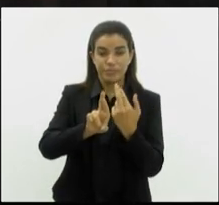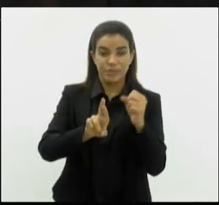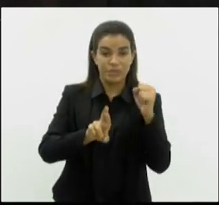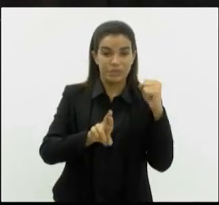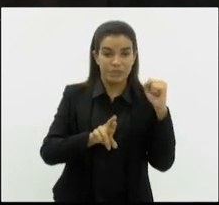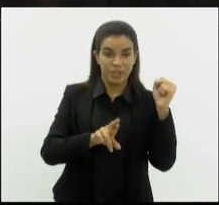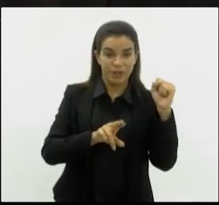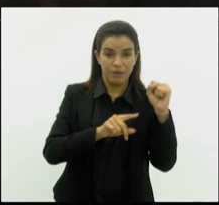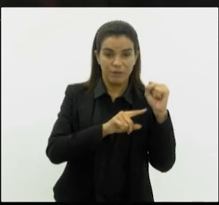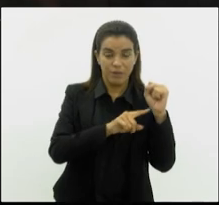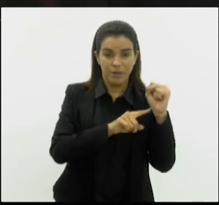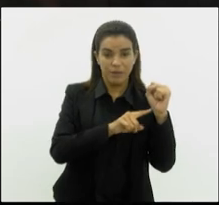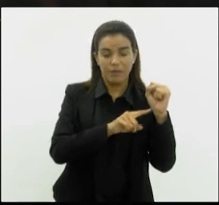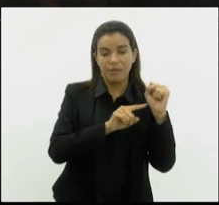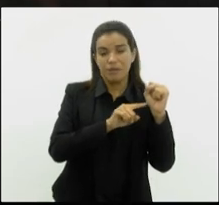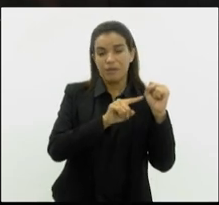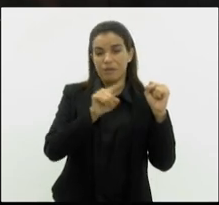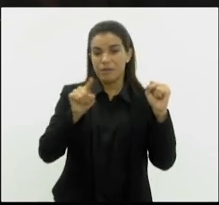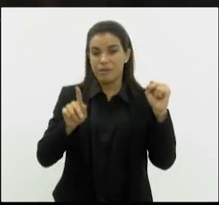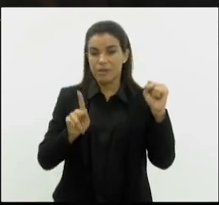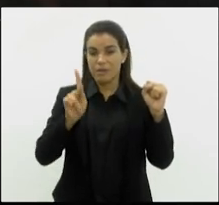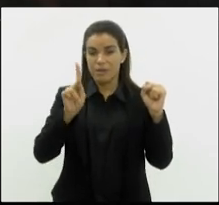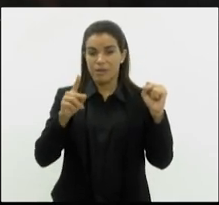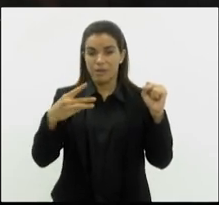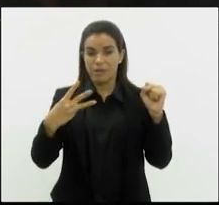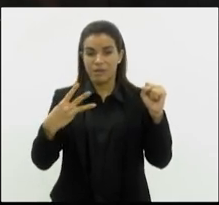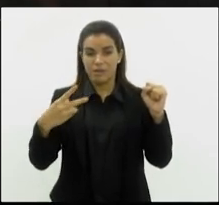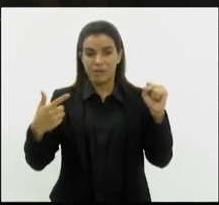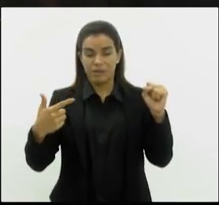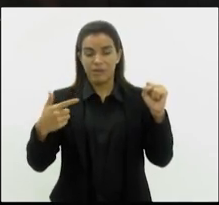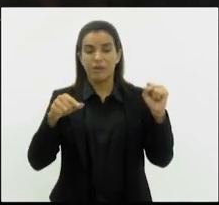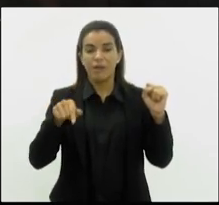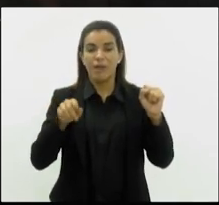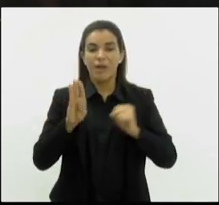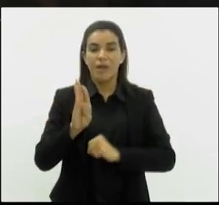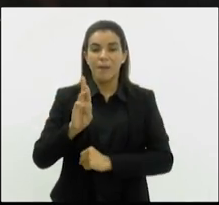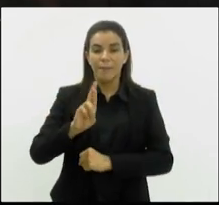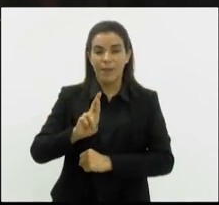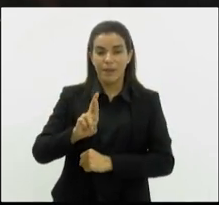Seropédica e o K32 é a